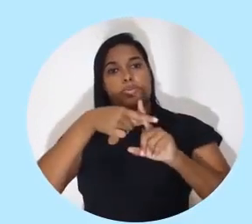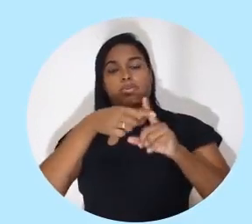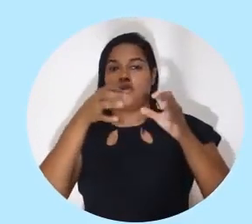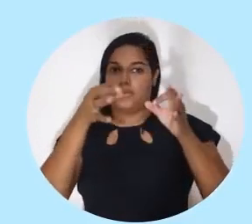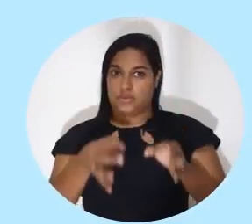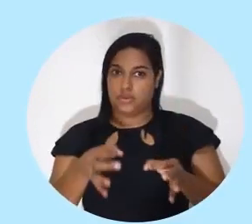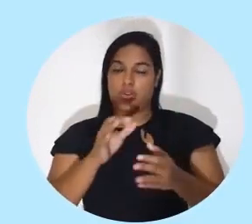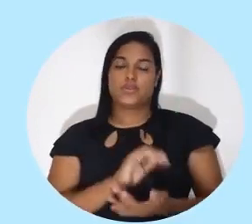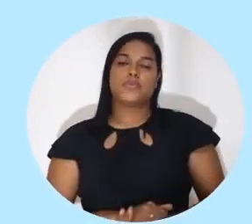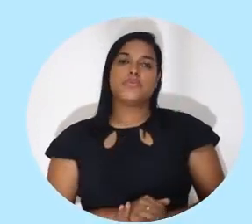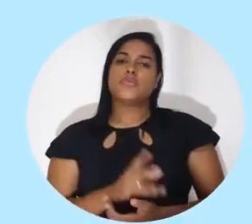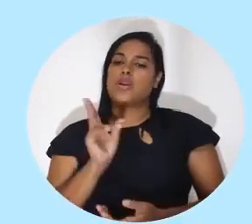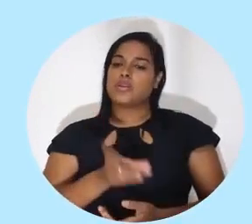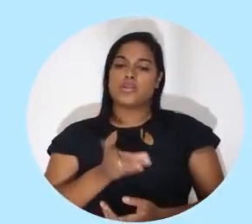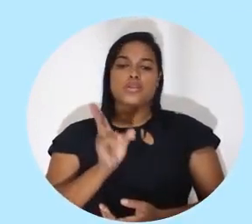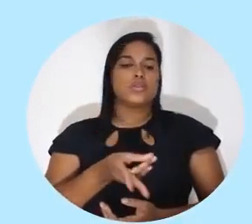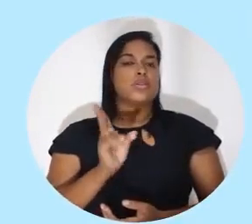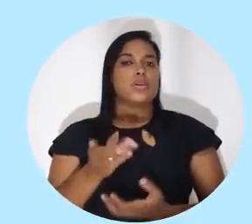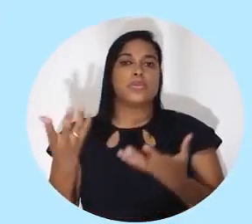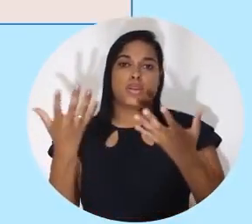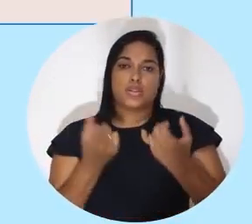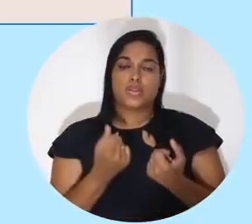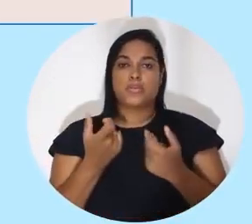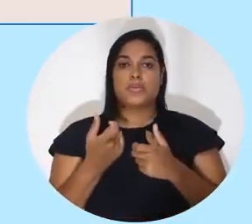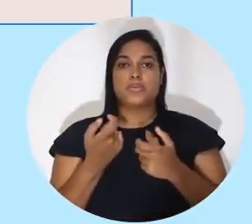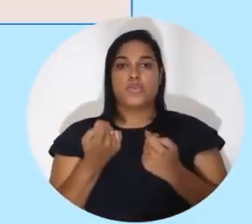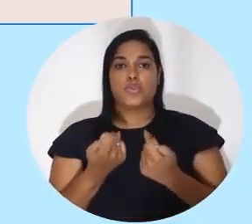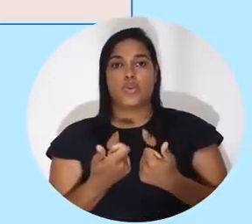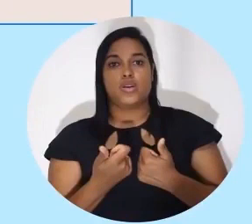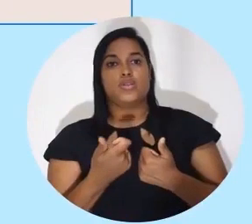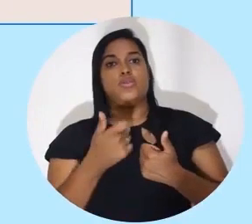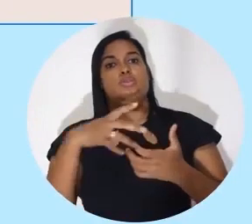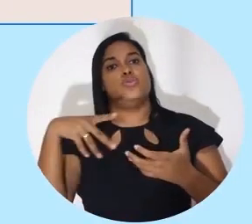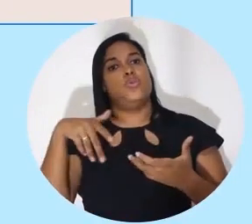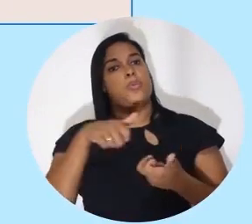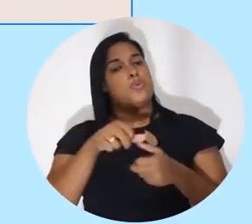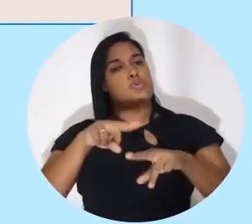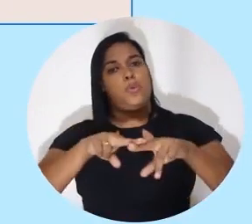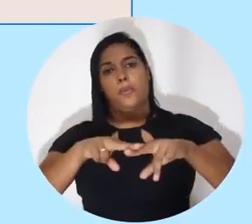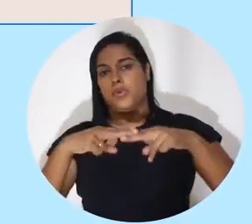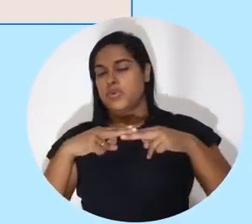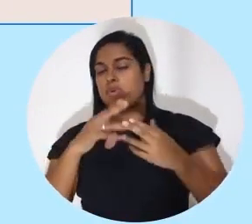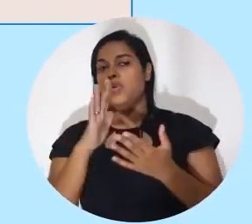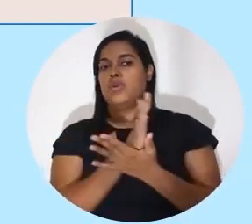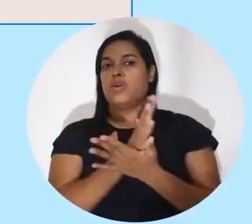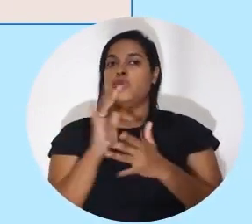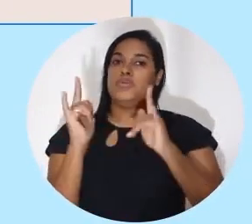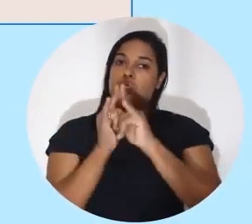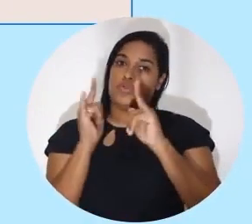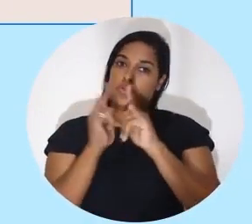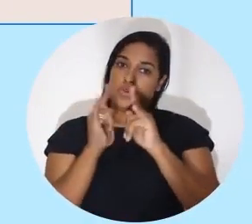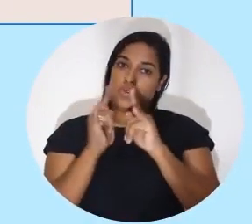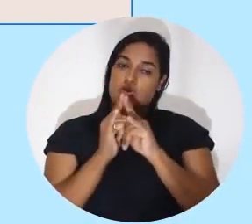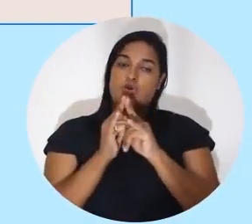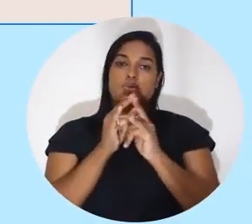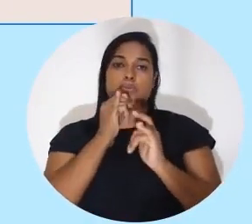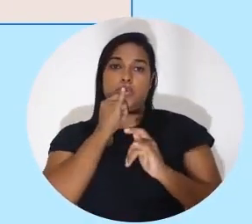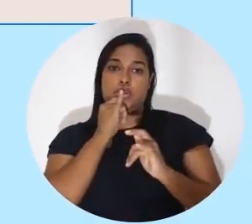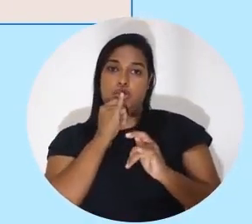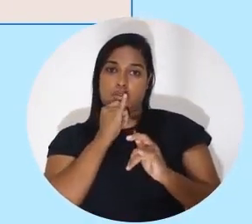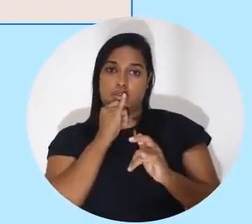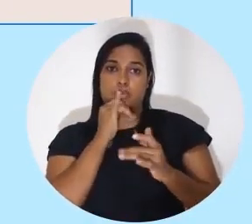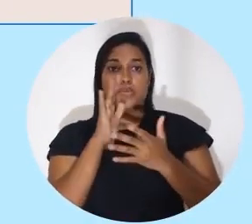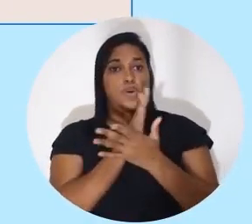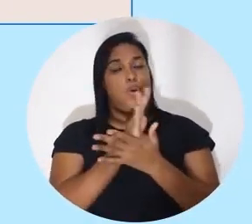correto? Sempre que recebemos doações do resto do mundo por algum motivo, para algumas instituições de caridade, por exemplo,